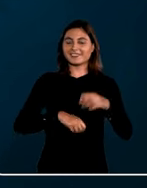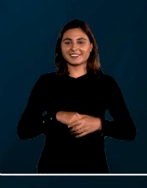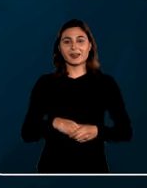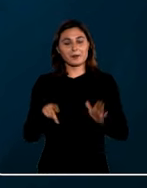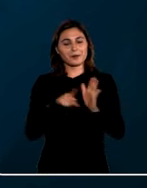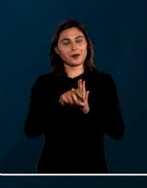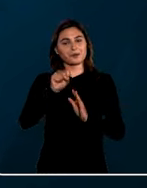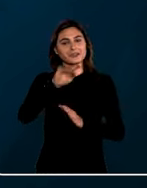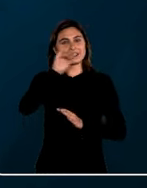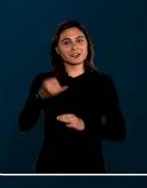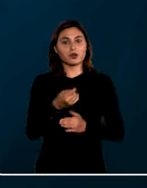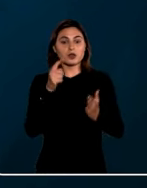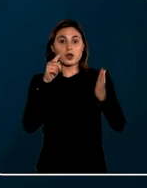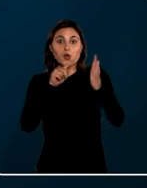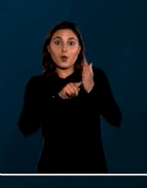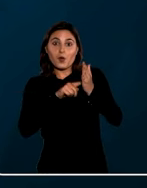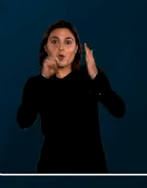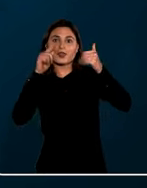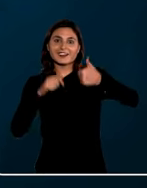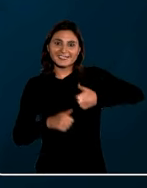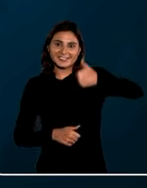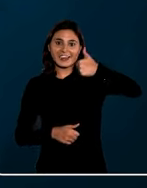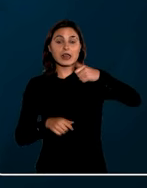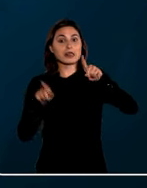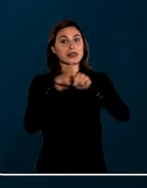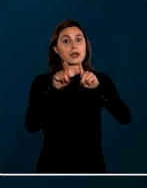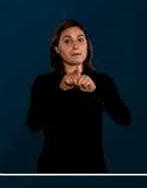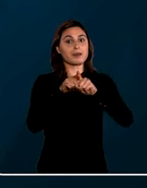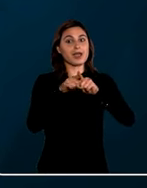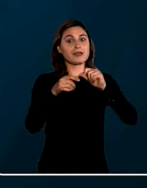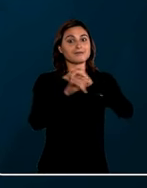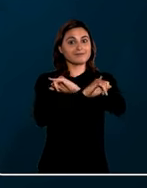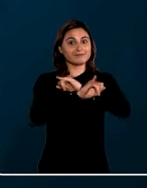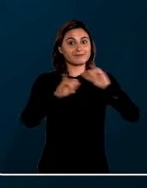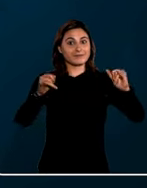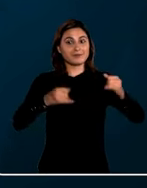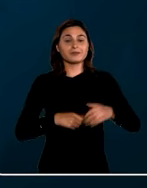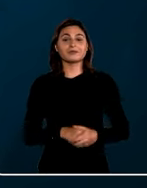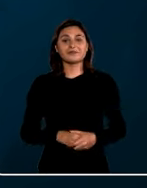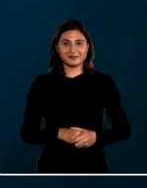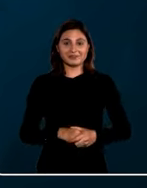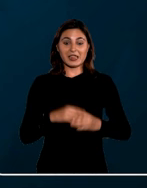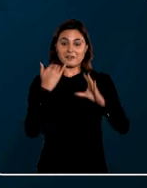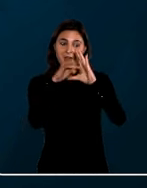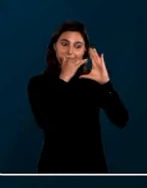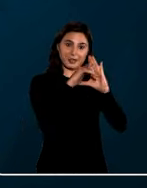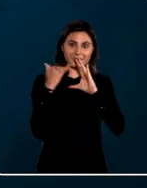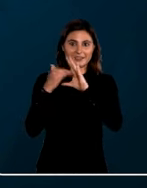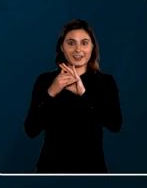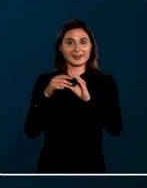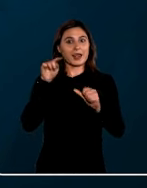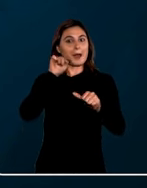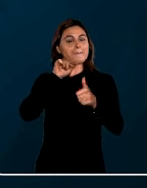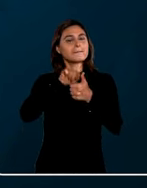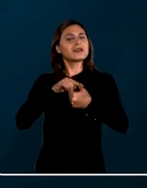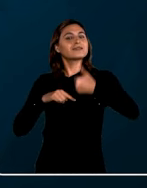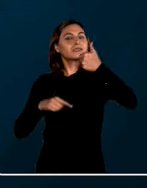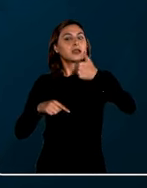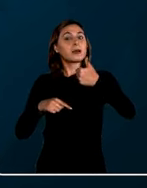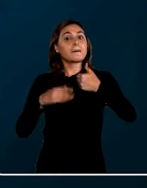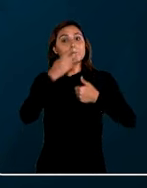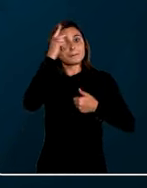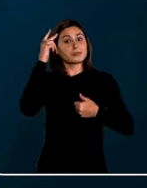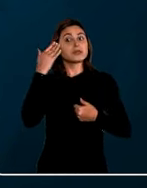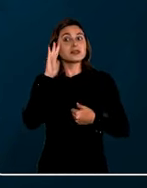STJ curta e Compartilhe o nosso material com quem quiser e não se esqueça de apertar o joinha para que PL forma